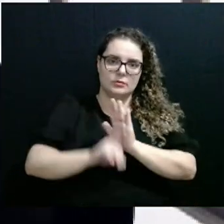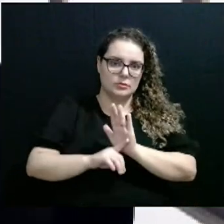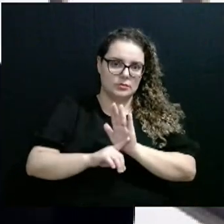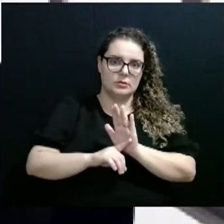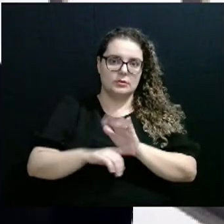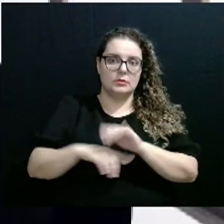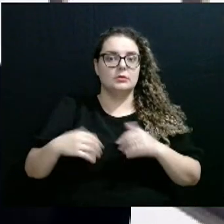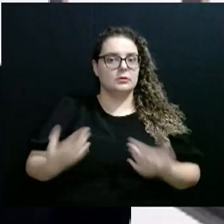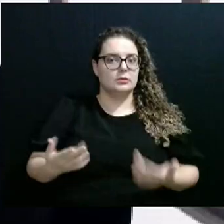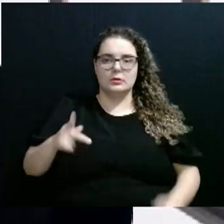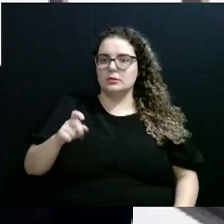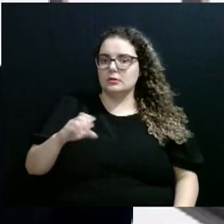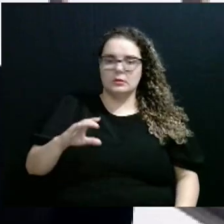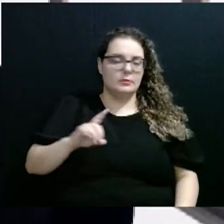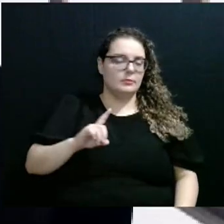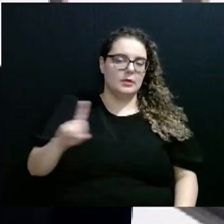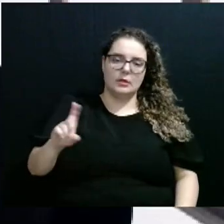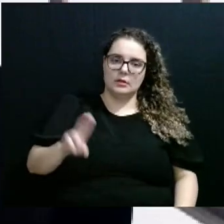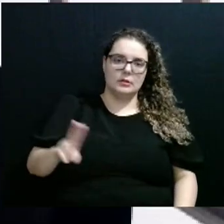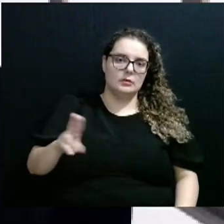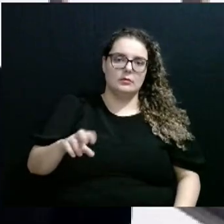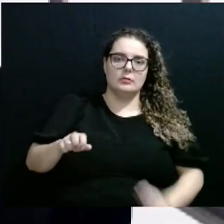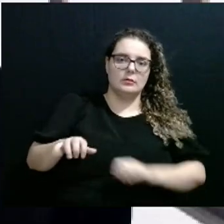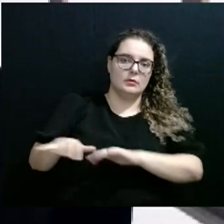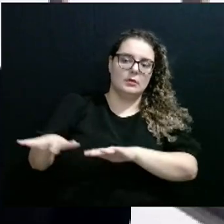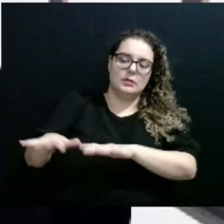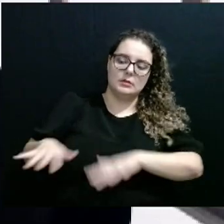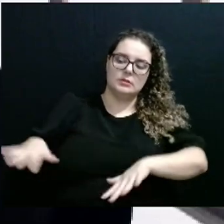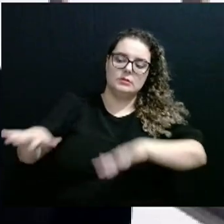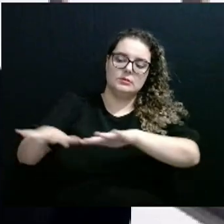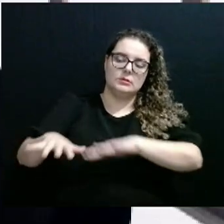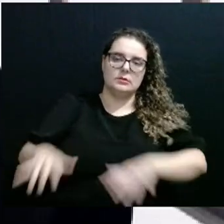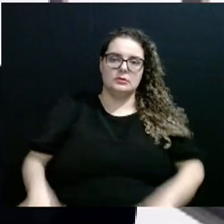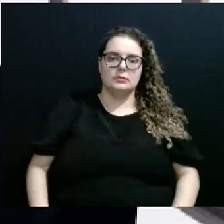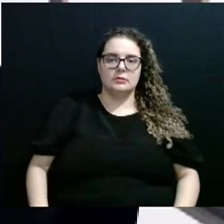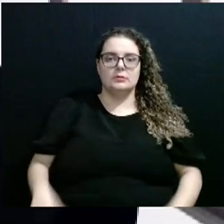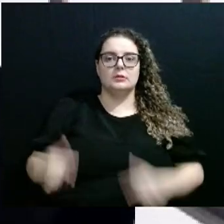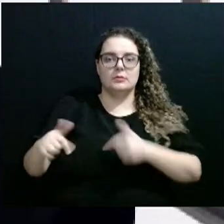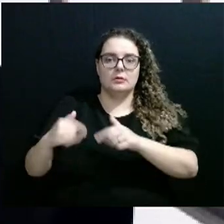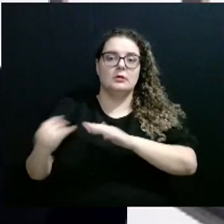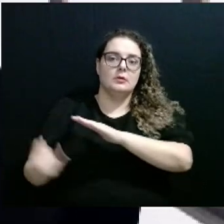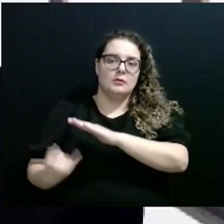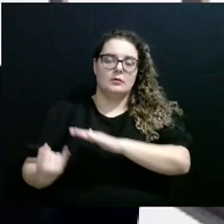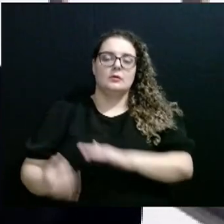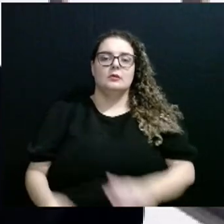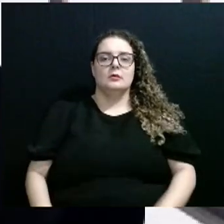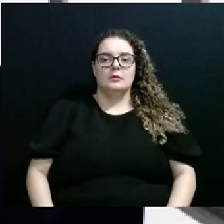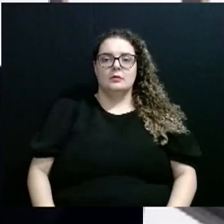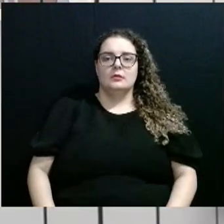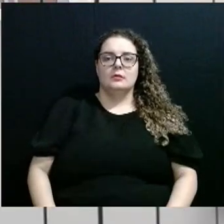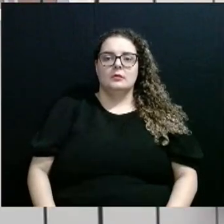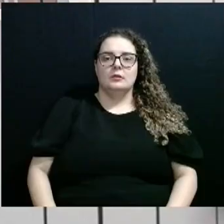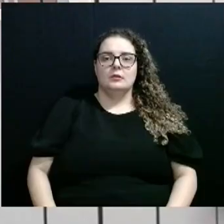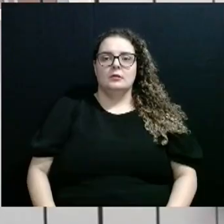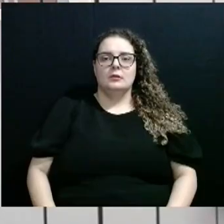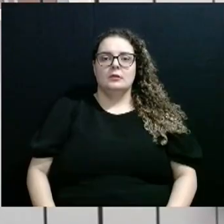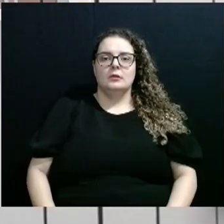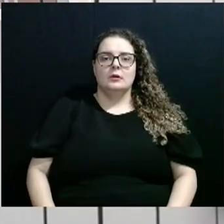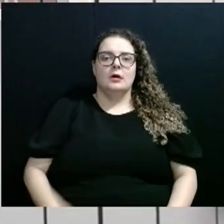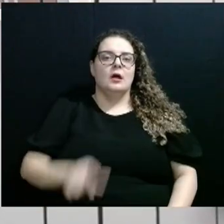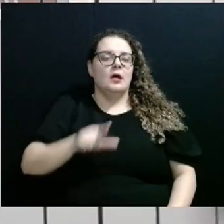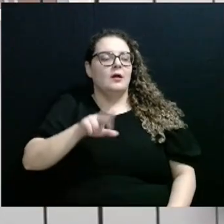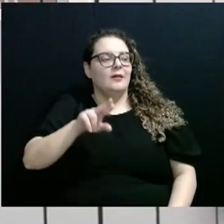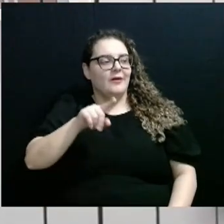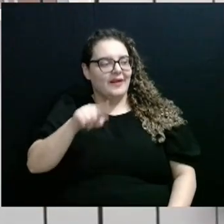não alcançaria esses trabalhadores informais, tá? Luiz Henrique